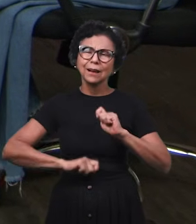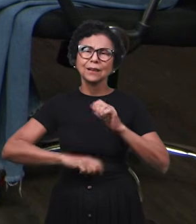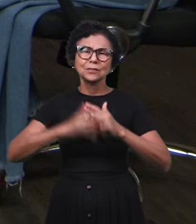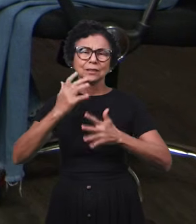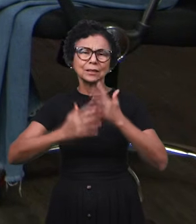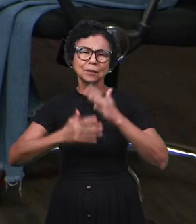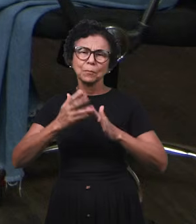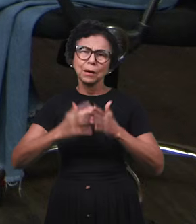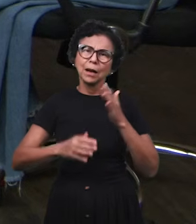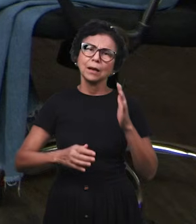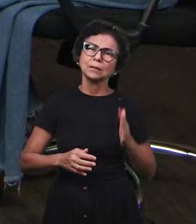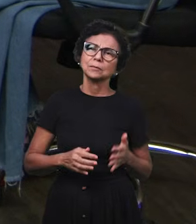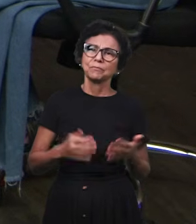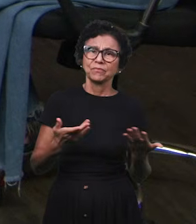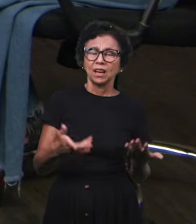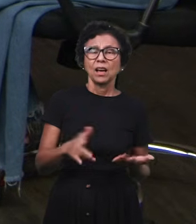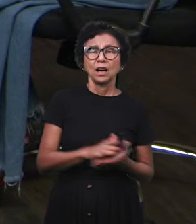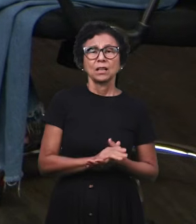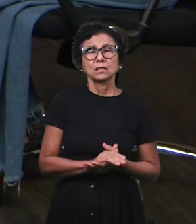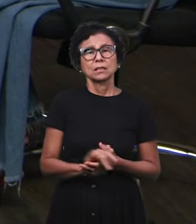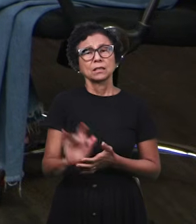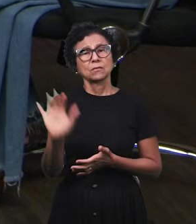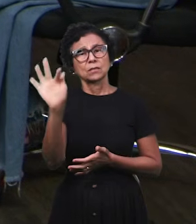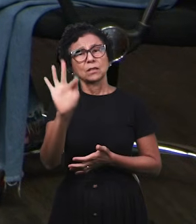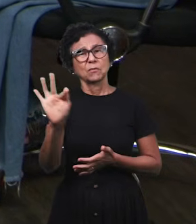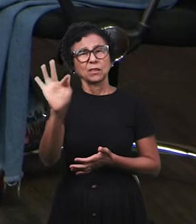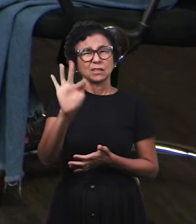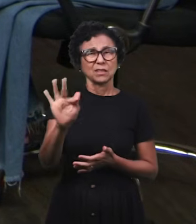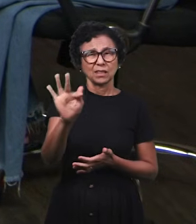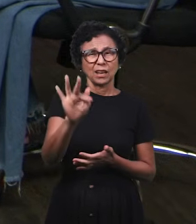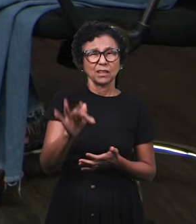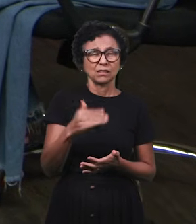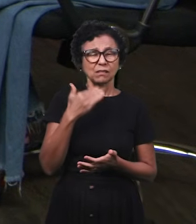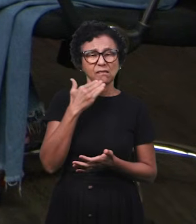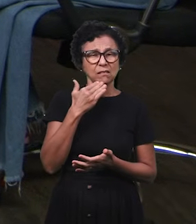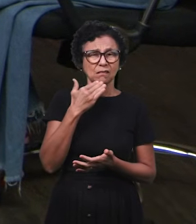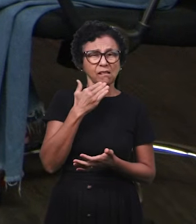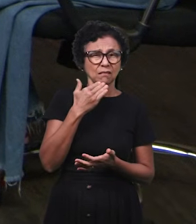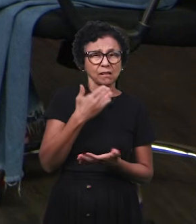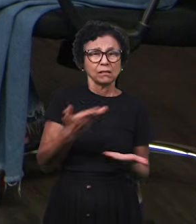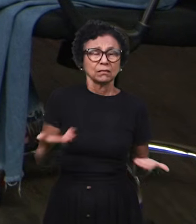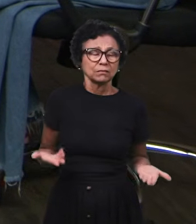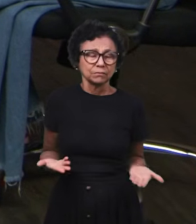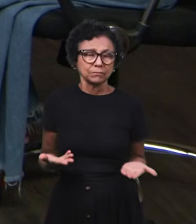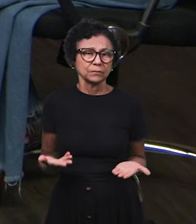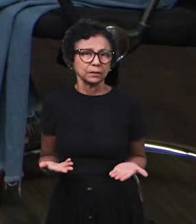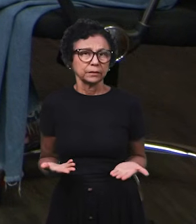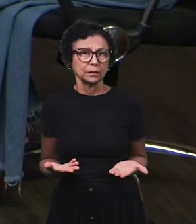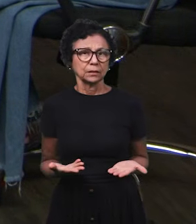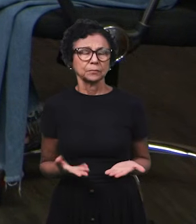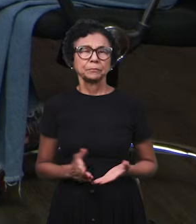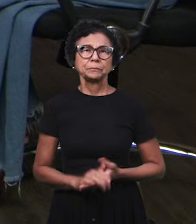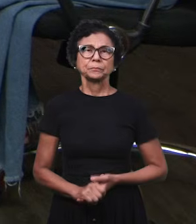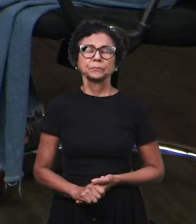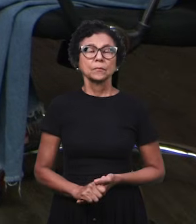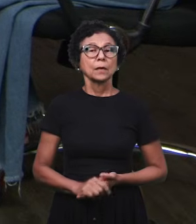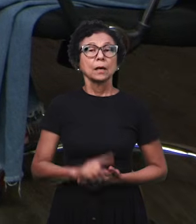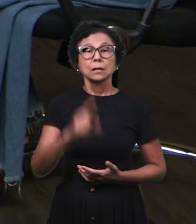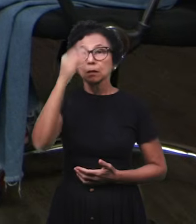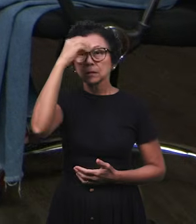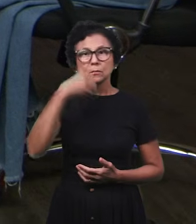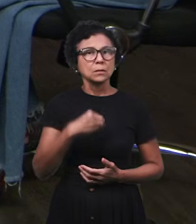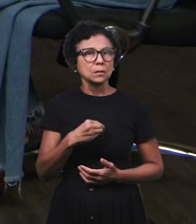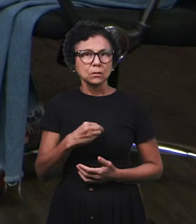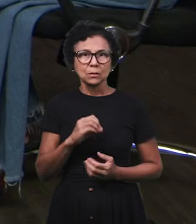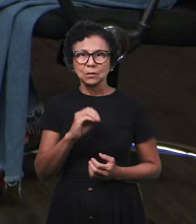aprender tudo num cursinho. Calma, você vai passar. O importante é não desistir, tá bom? Faz 1, 2, 3, 4, quantas vezes for